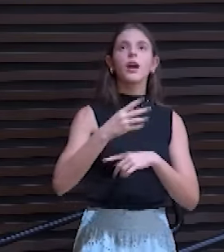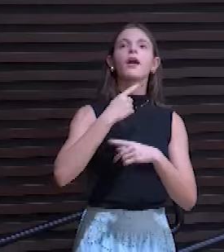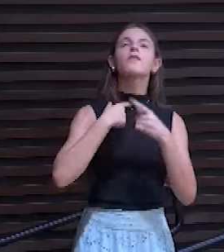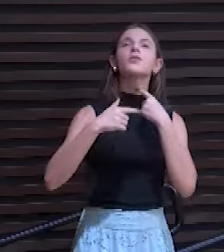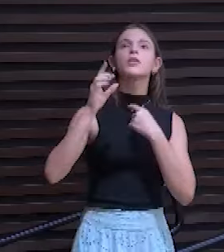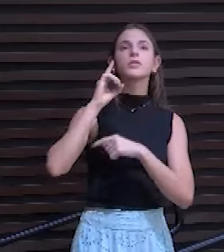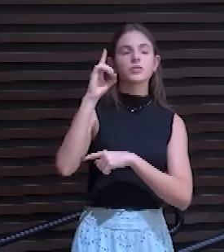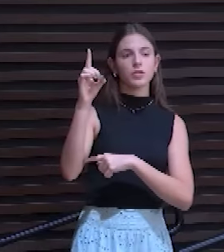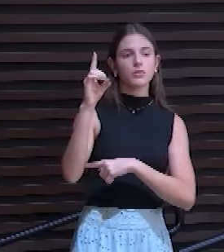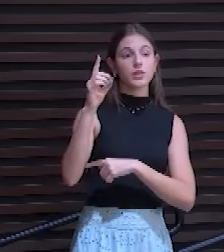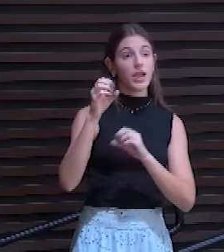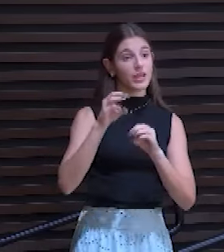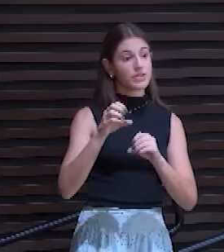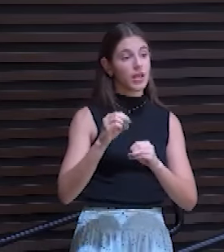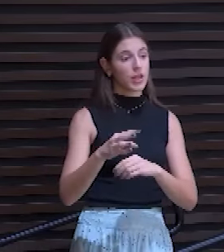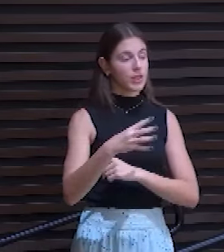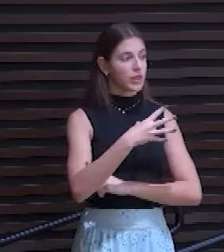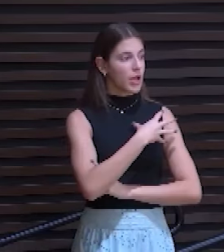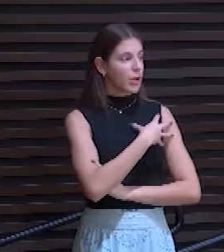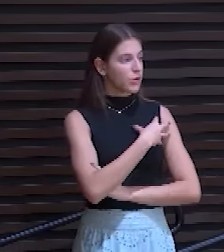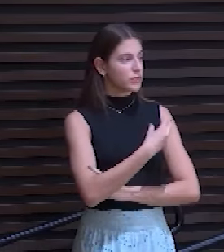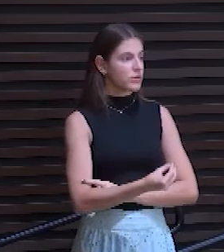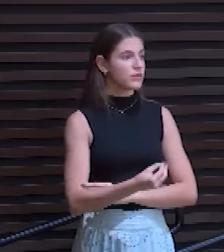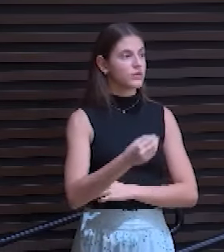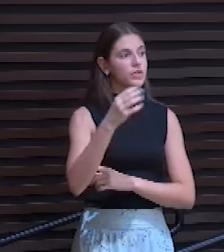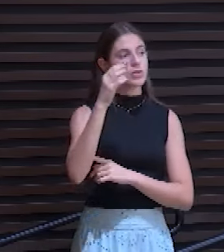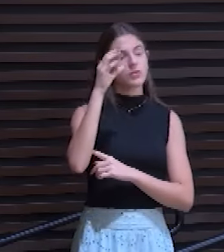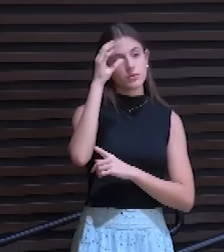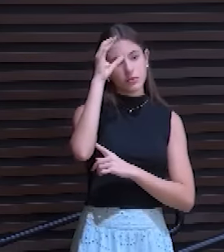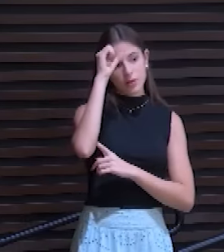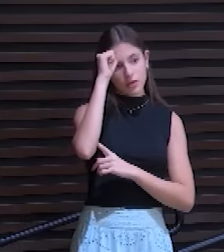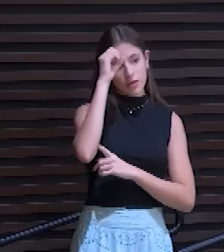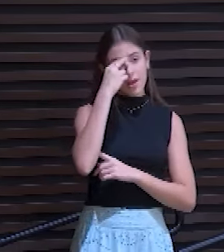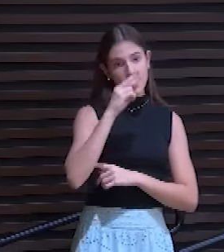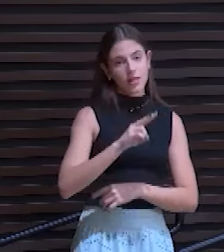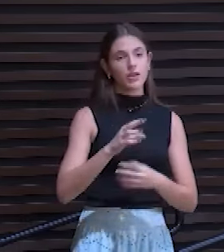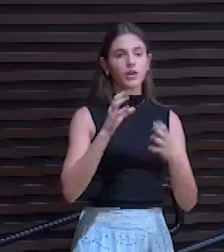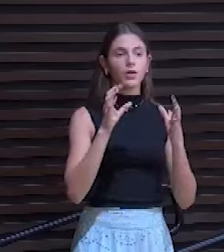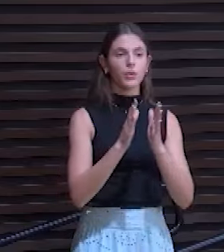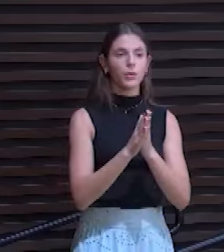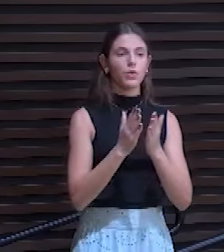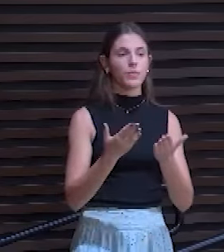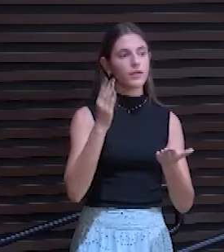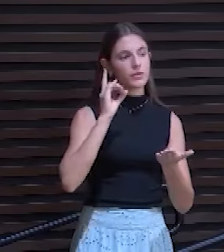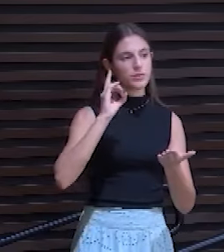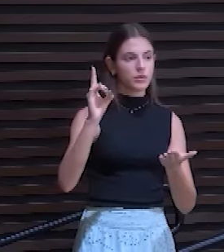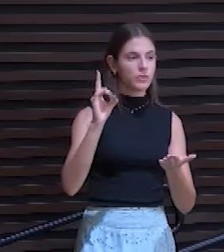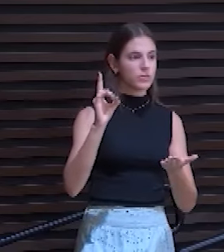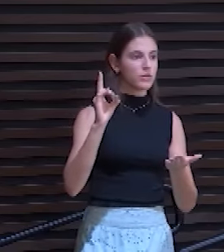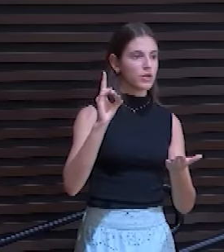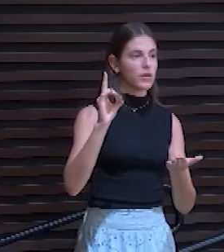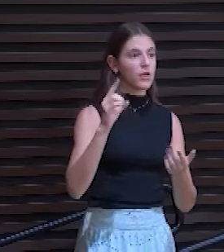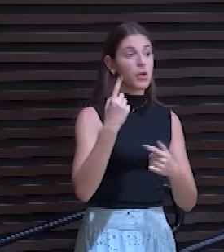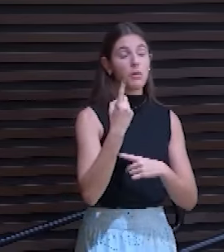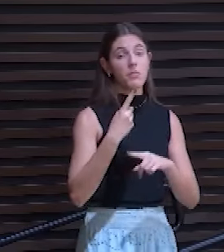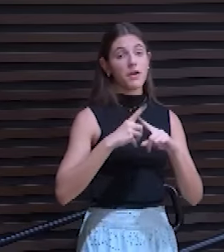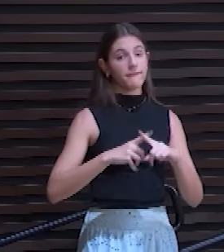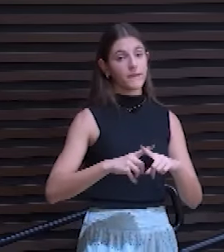insondáveis riquezas de Cristo. Se preocupar com a salvação eterna de seus filhos. Uma vez salvo, aí